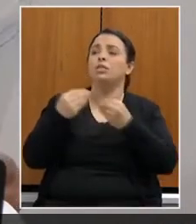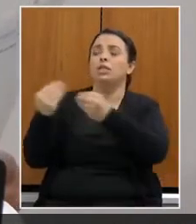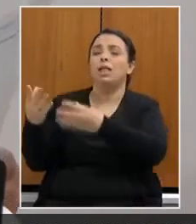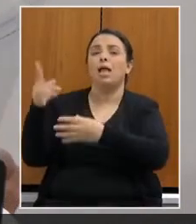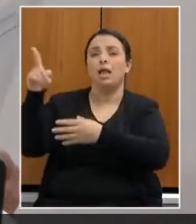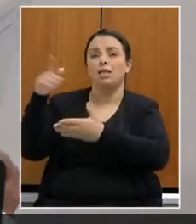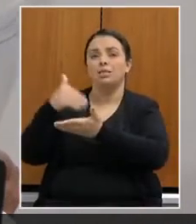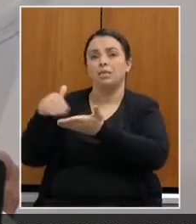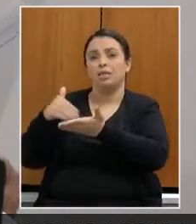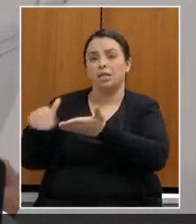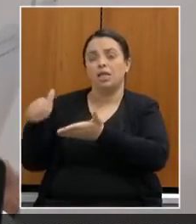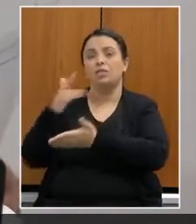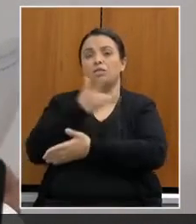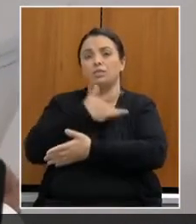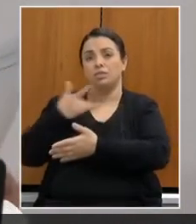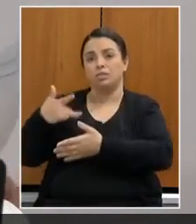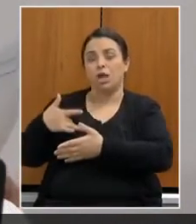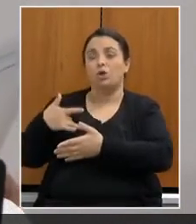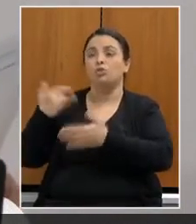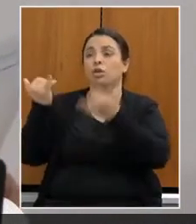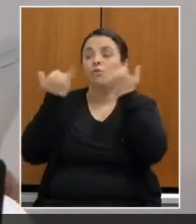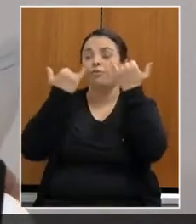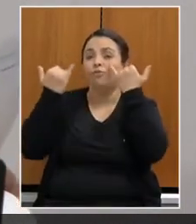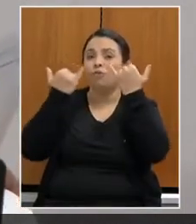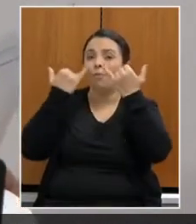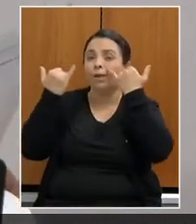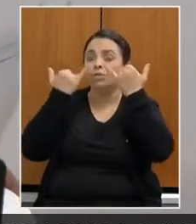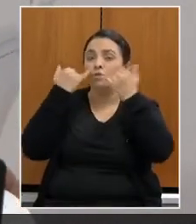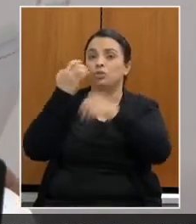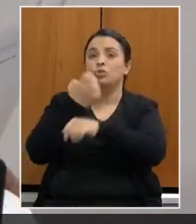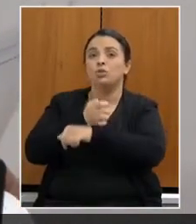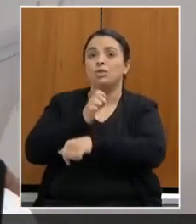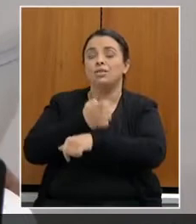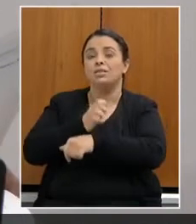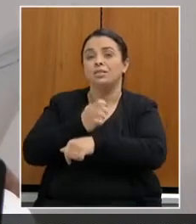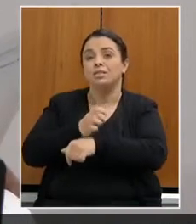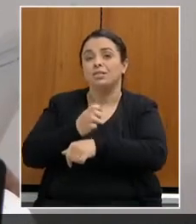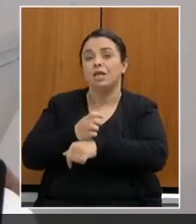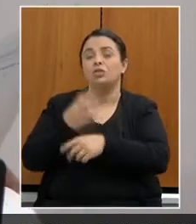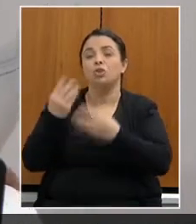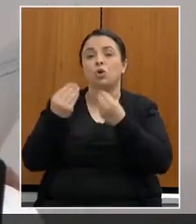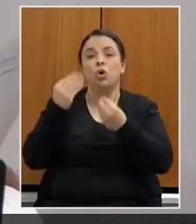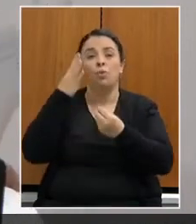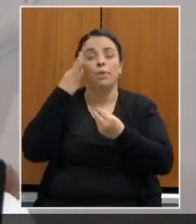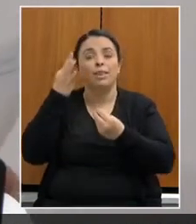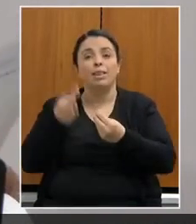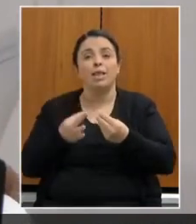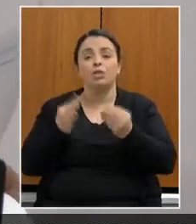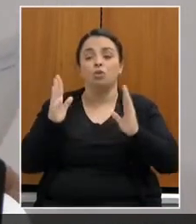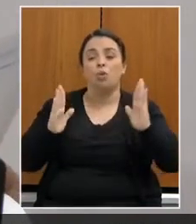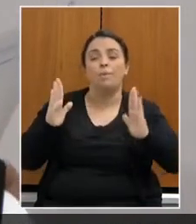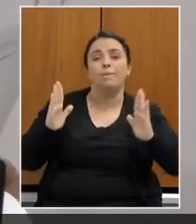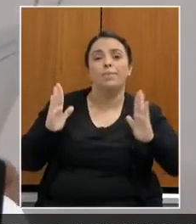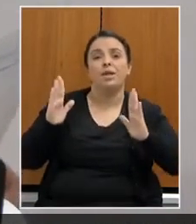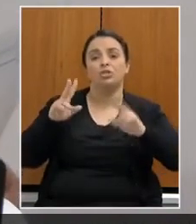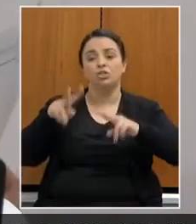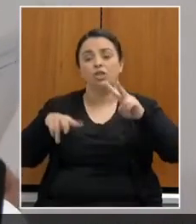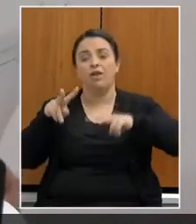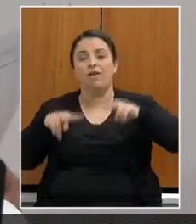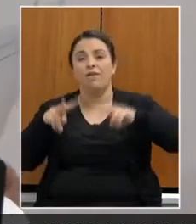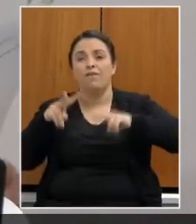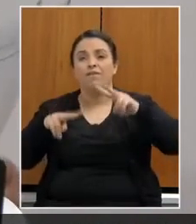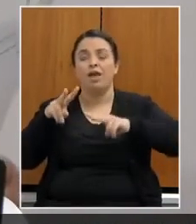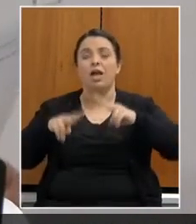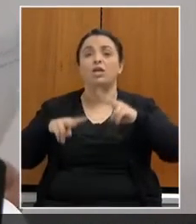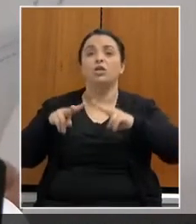saúde pedindo informações acerca do estágio dos entendimentos e os prazos de análise e pareceres entre o ministério de saúde e o